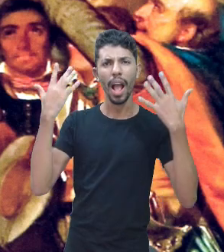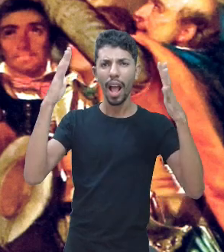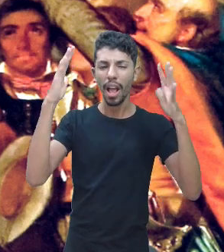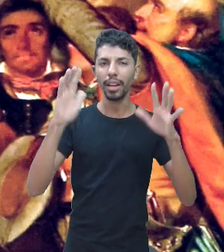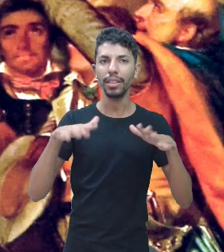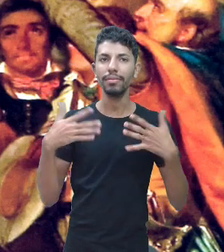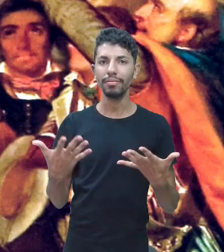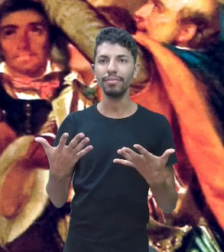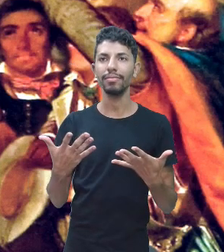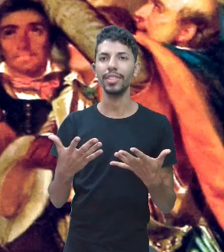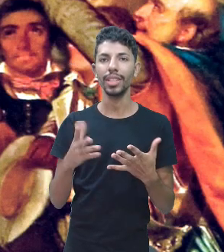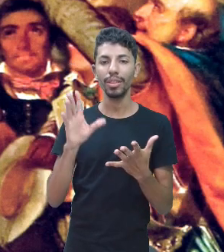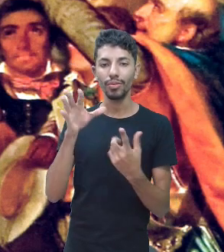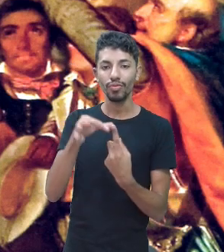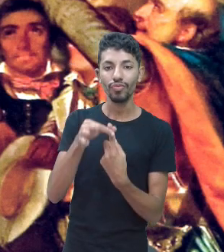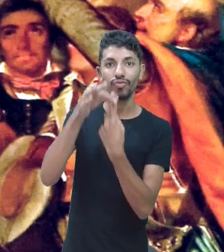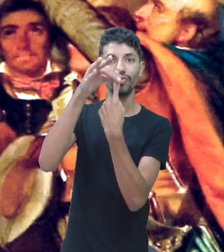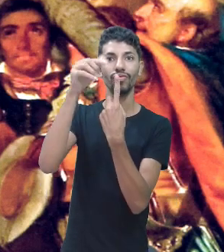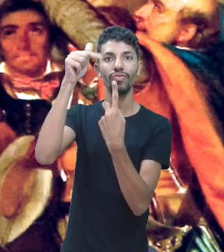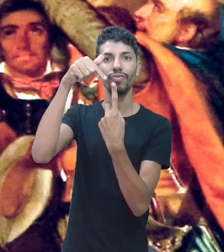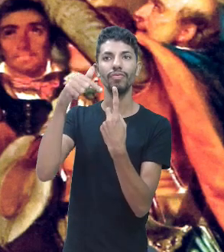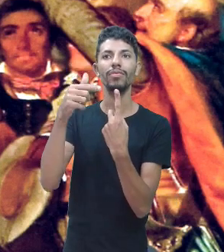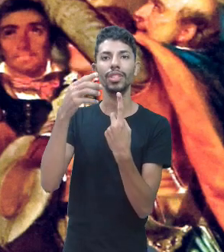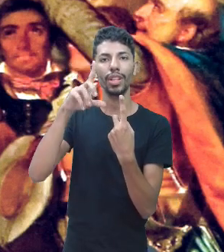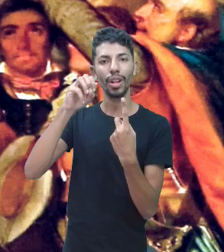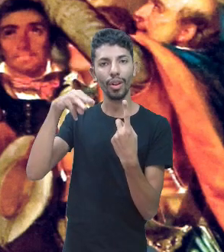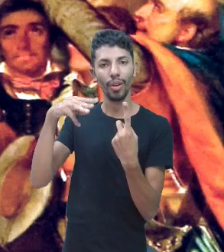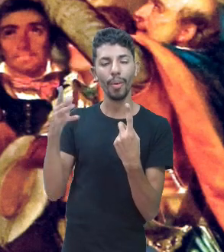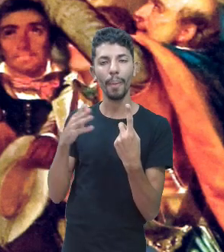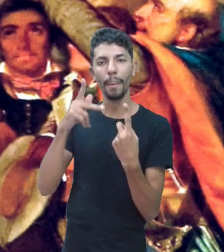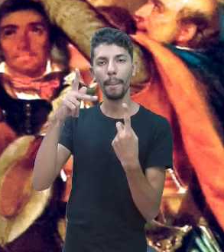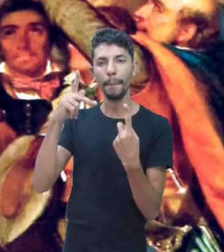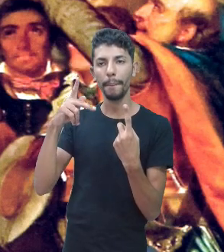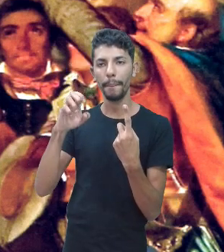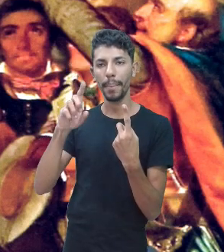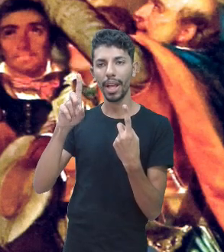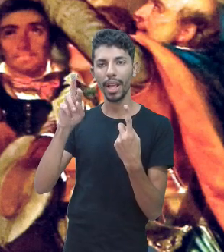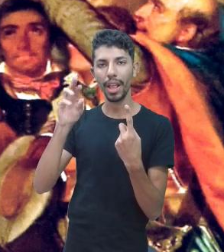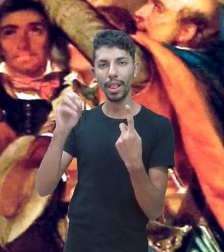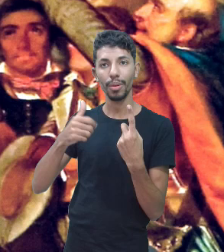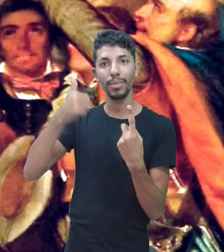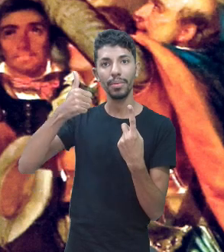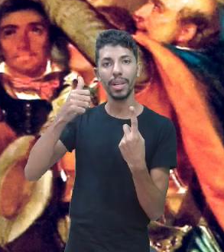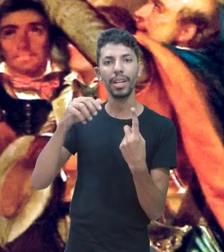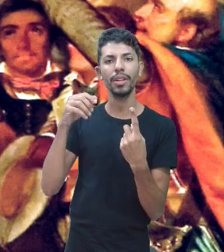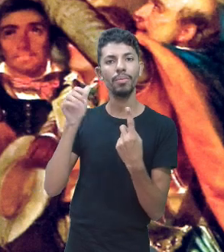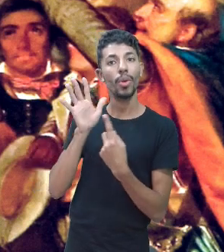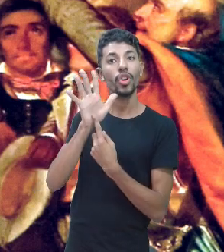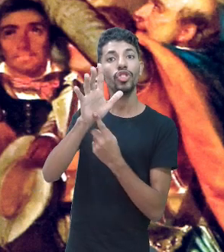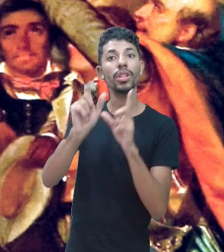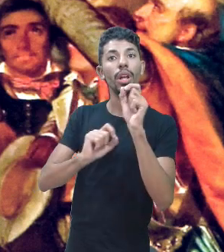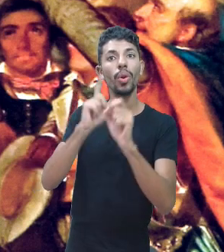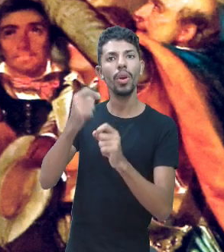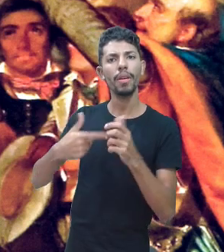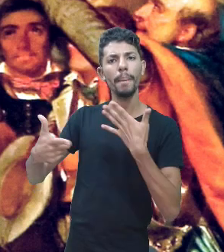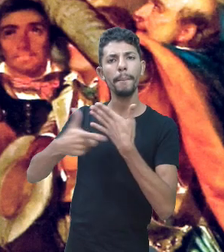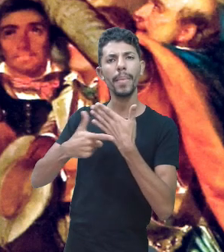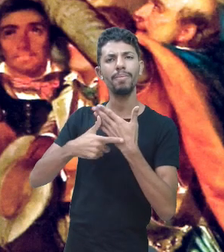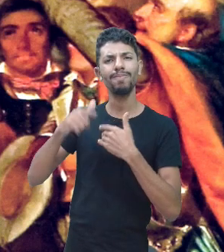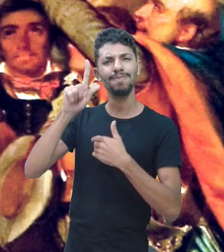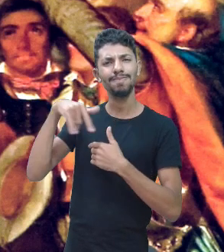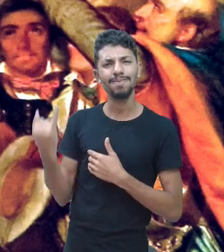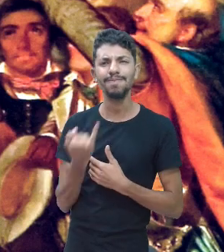Então está aqui, né, como eu já coloquei para vocês, justamente justificando esse papel importantíssimo, né, do